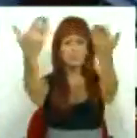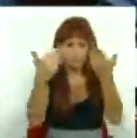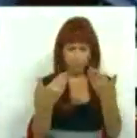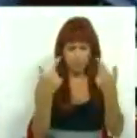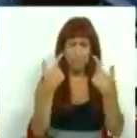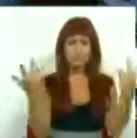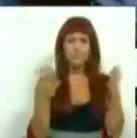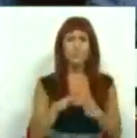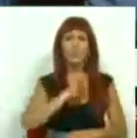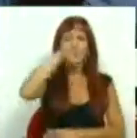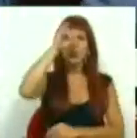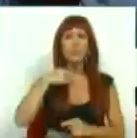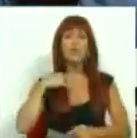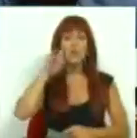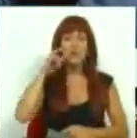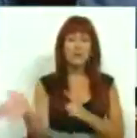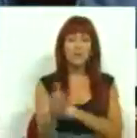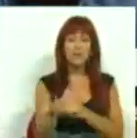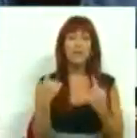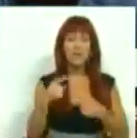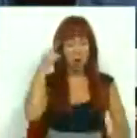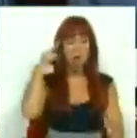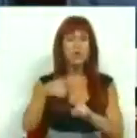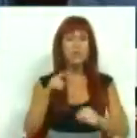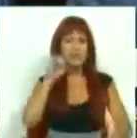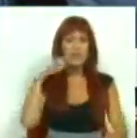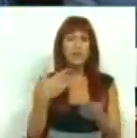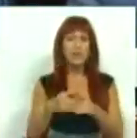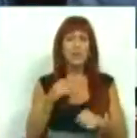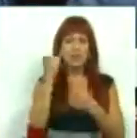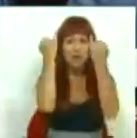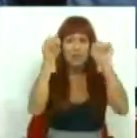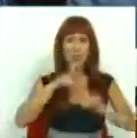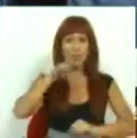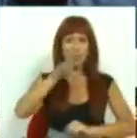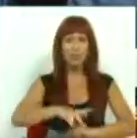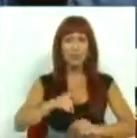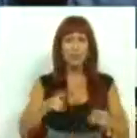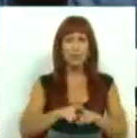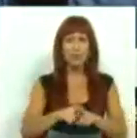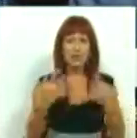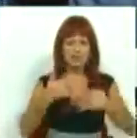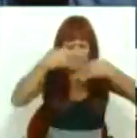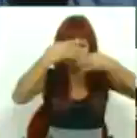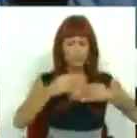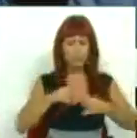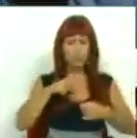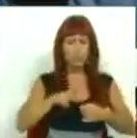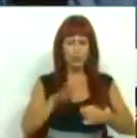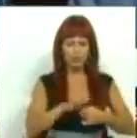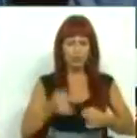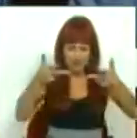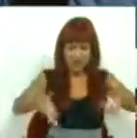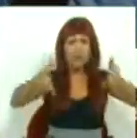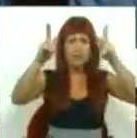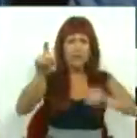apresentou. Sr. Ministro, a defesa nacional tem por objetivo garantir a independência nacional, a integridade do território e